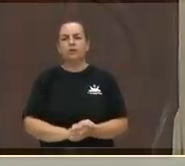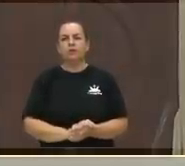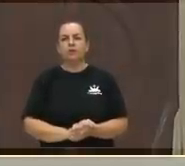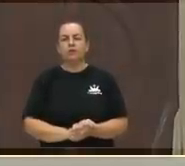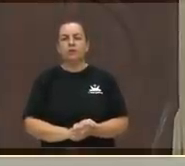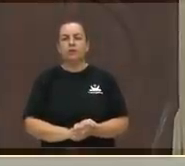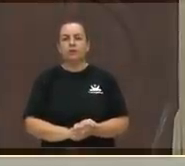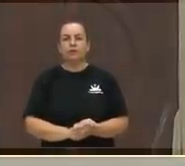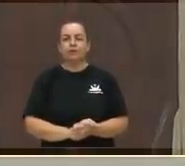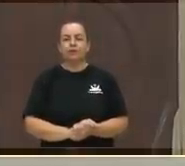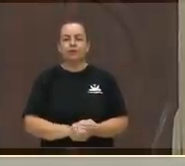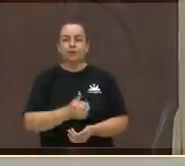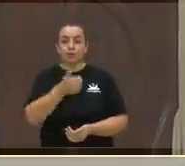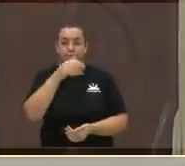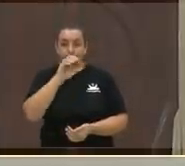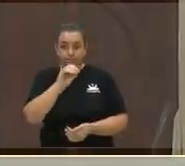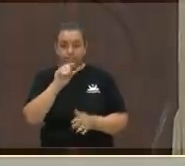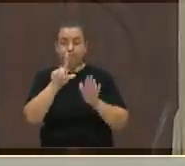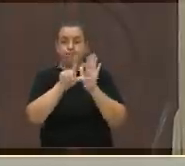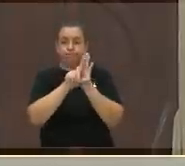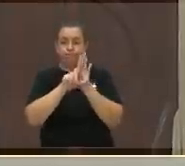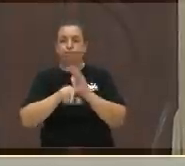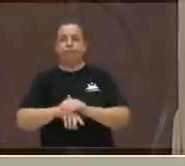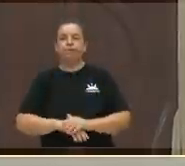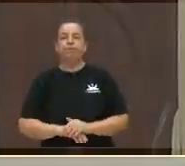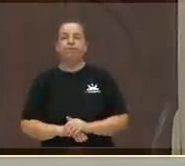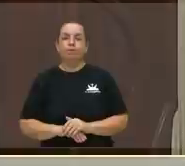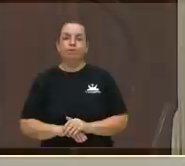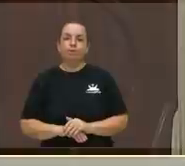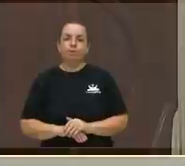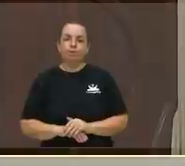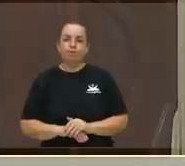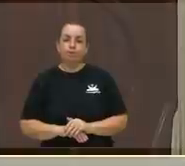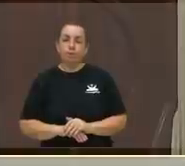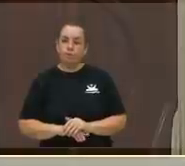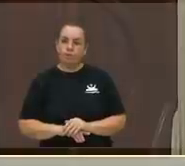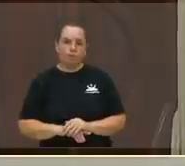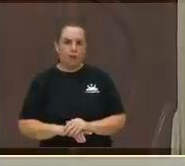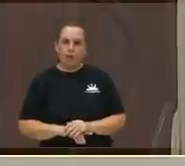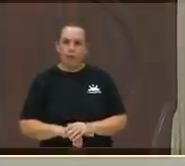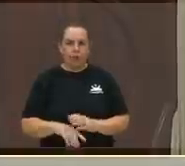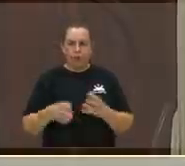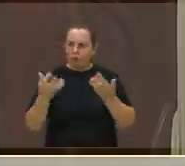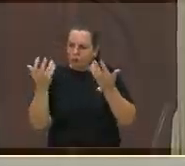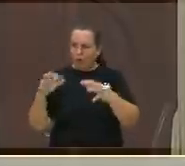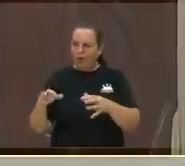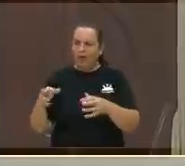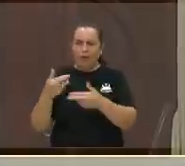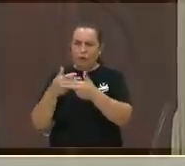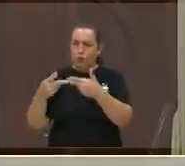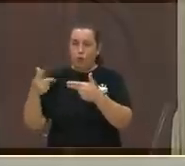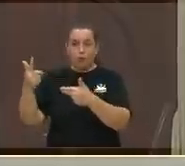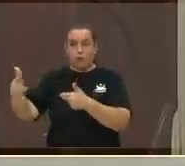o décimo mandamento não cobiçar as coisas alheias